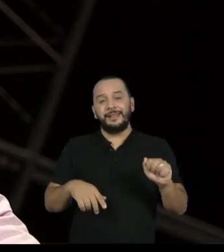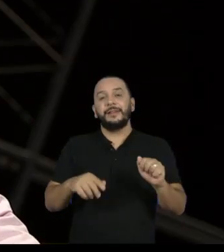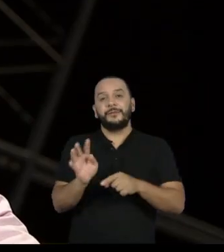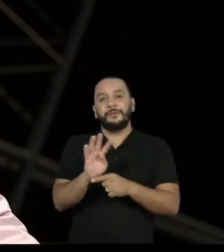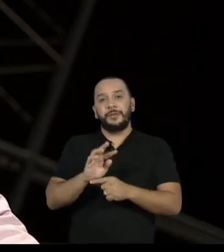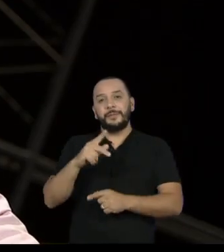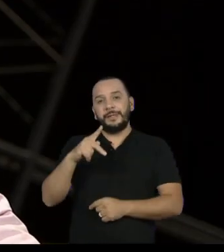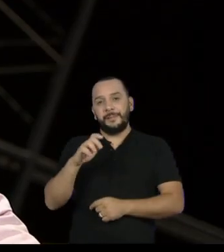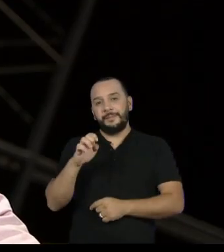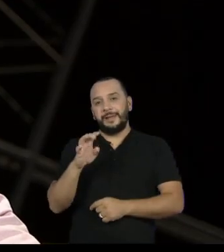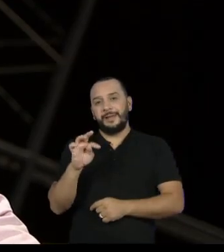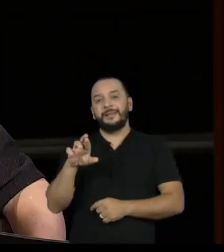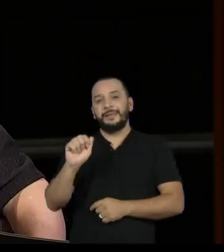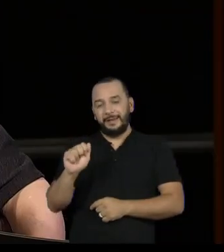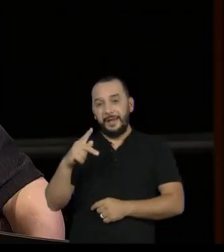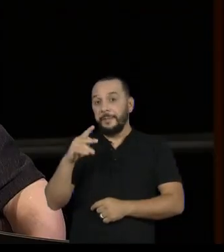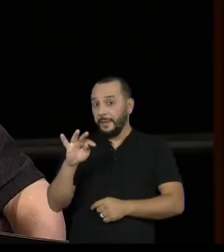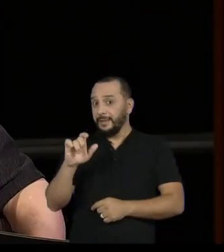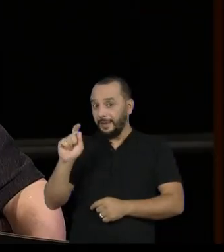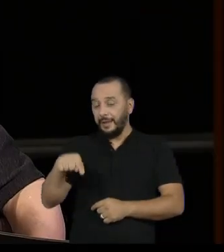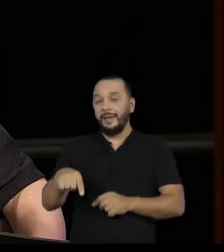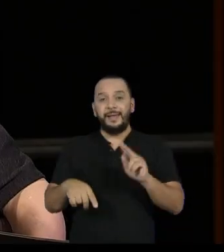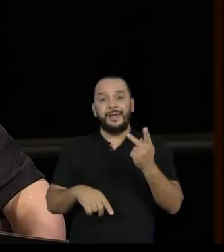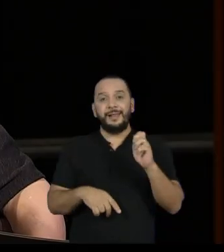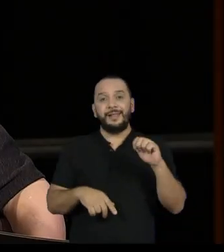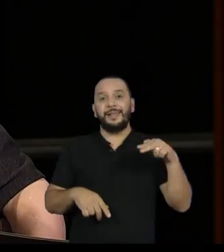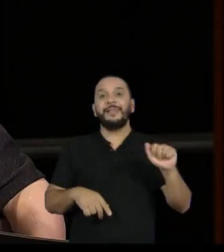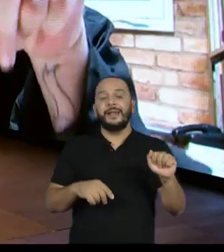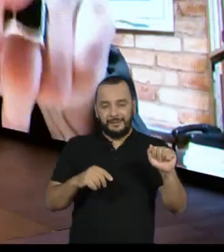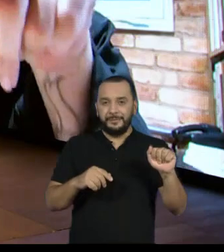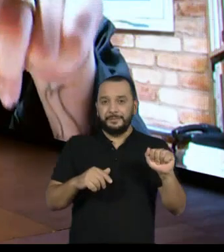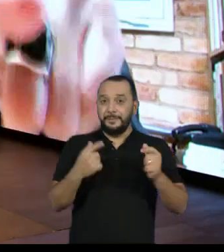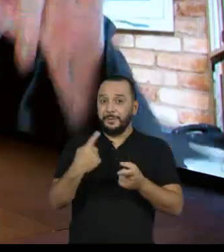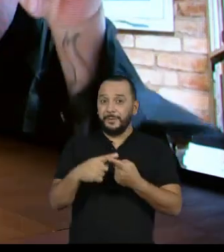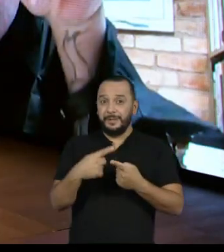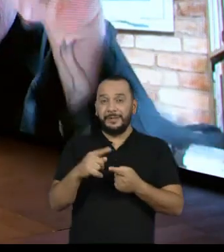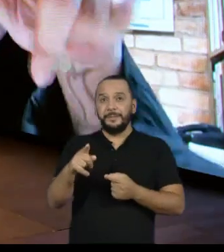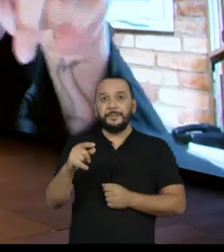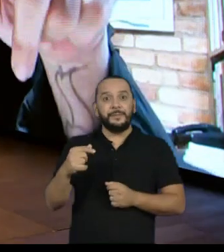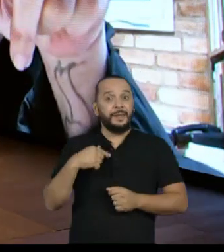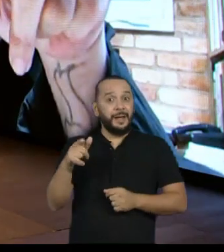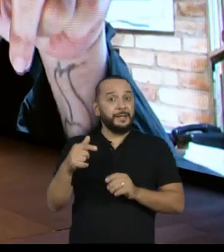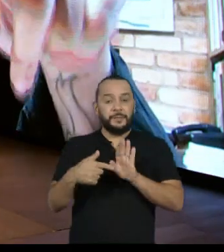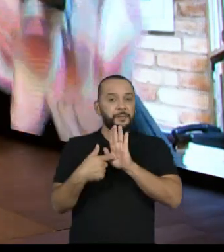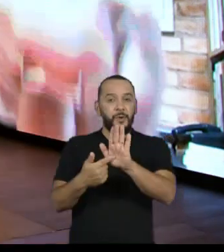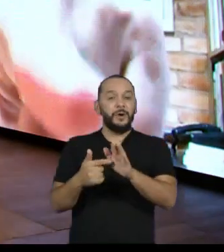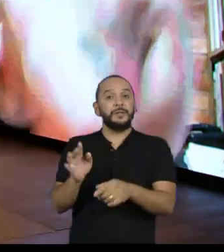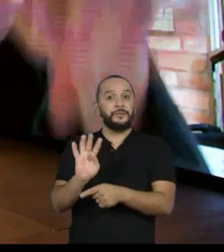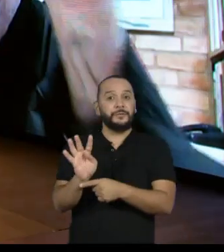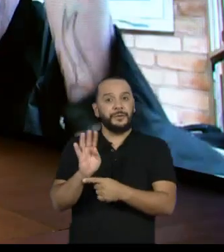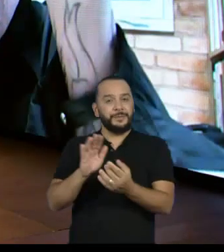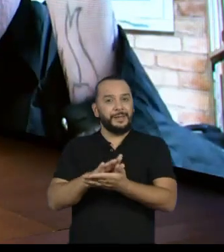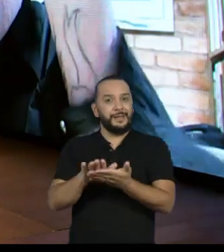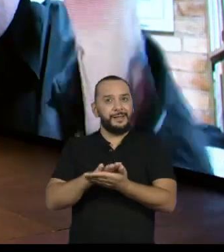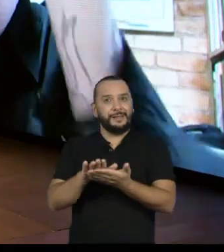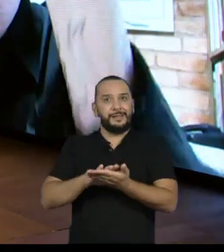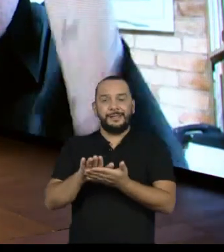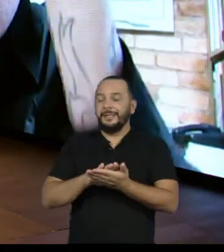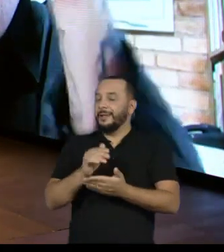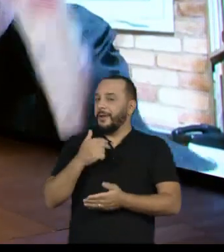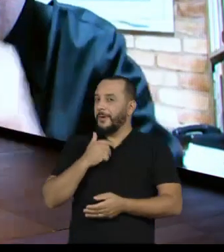amigos. Nossa, ali, gente, numa das primeiras cenas, tem uma atriz, ela é a Helena,